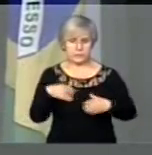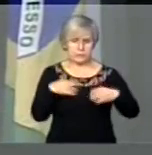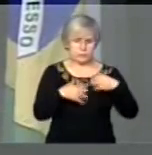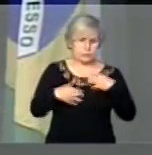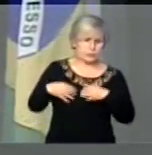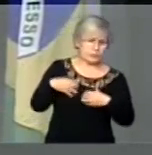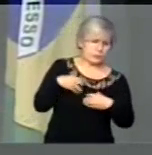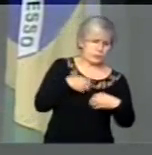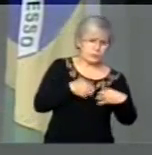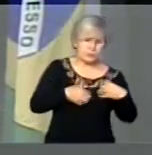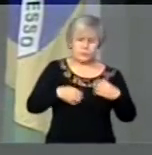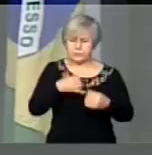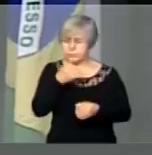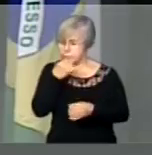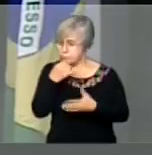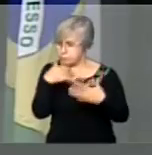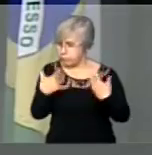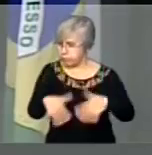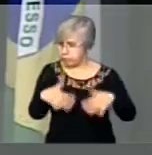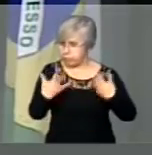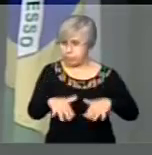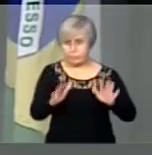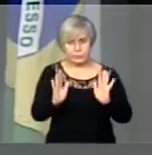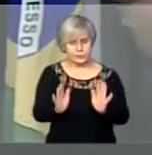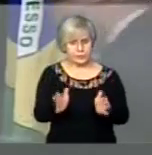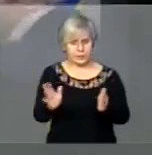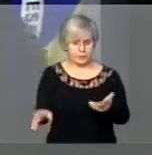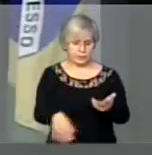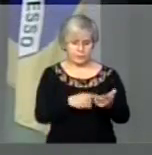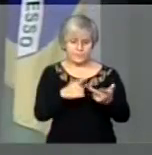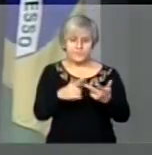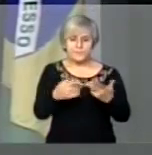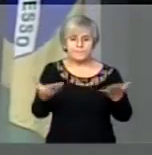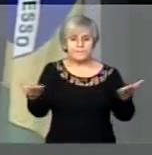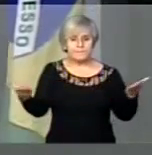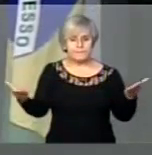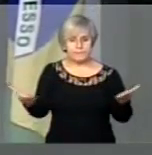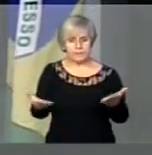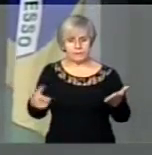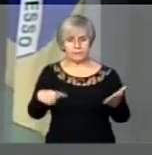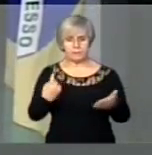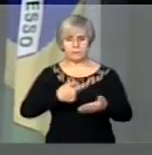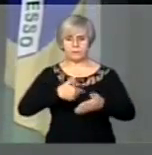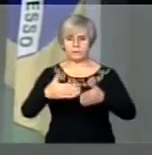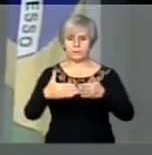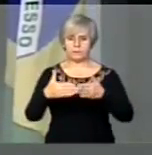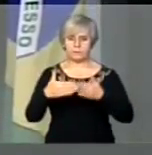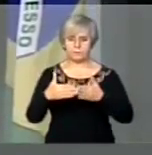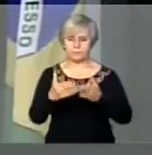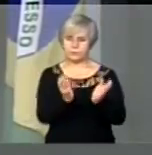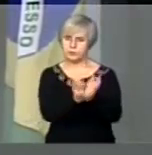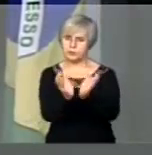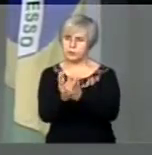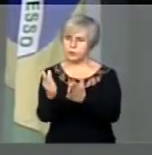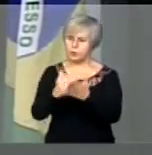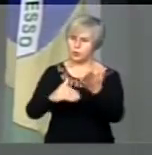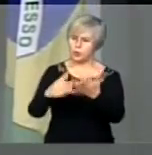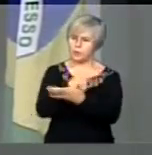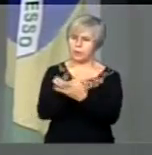angustiados e muito sobrecarregados. E nesse momento, nós solicitamos que essas medidas